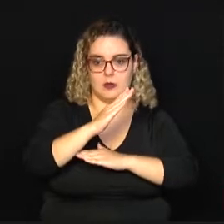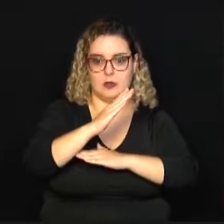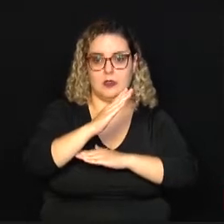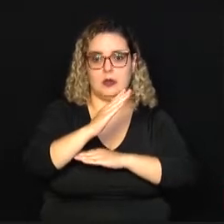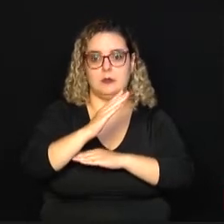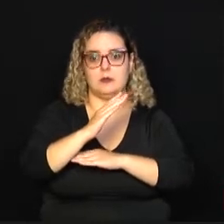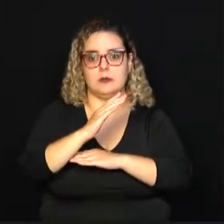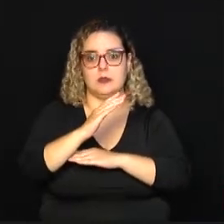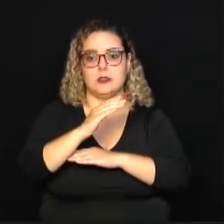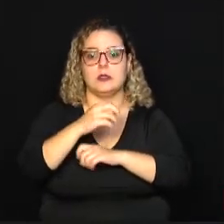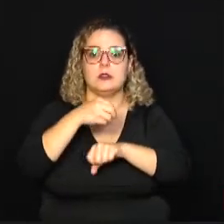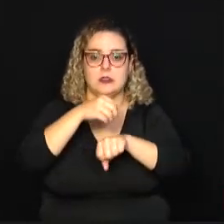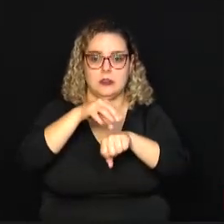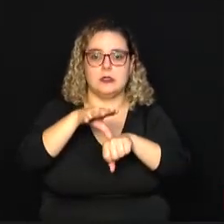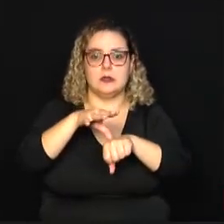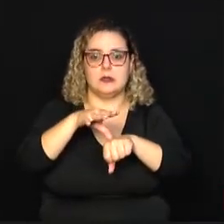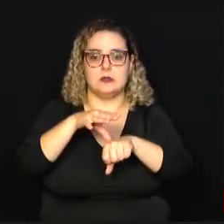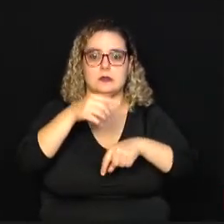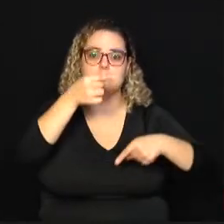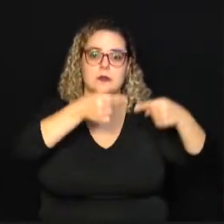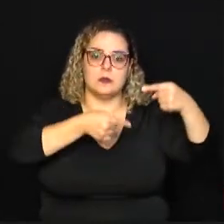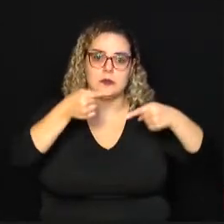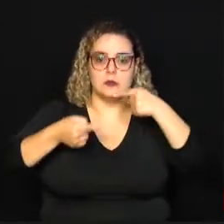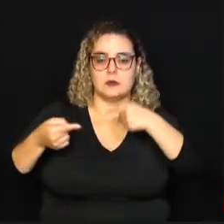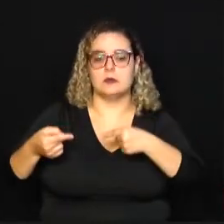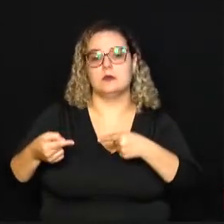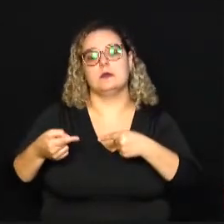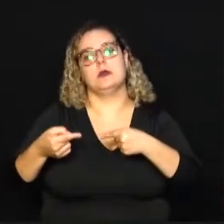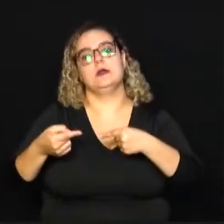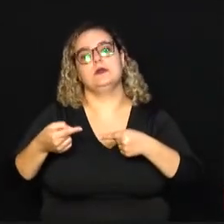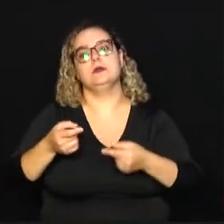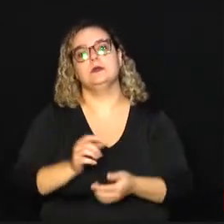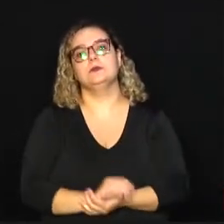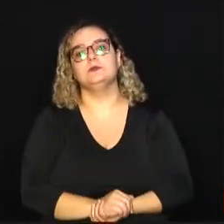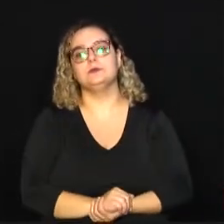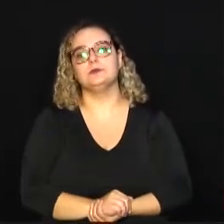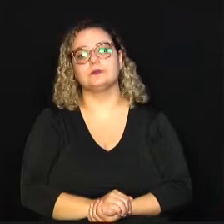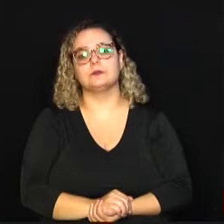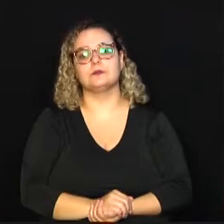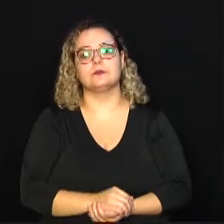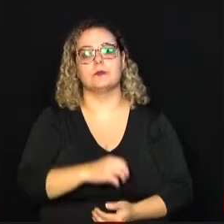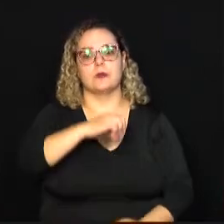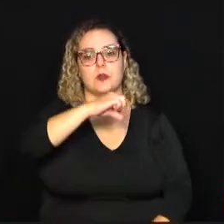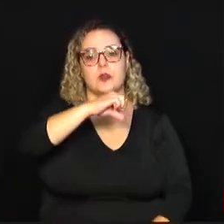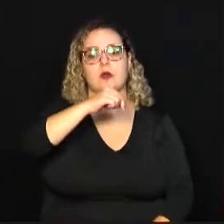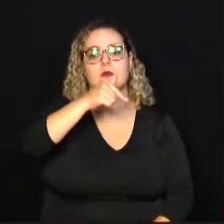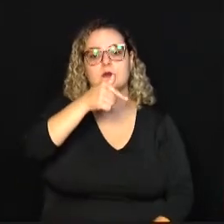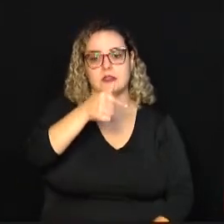esse debate público. O número é